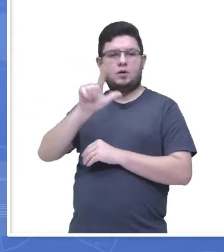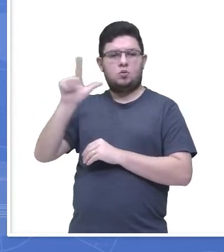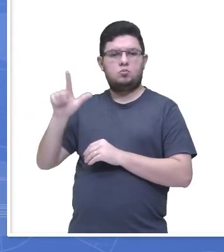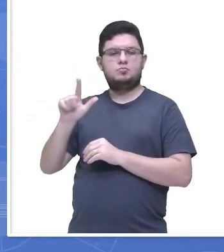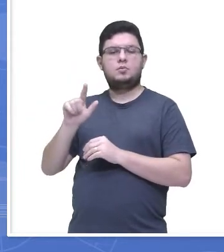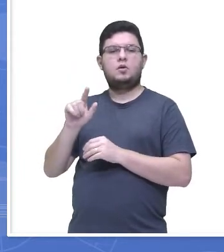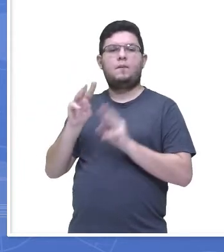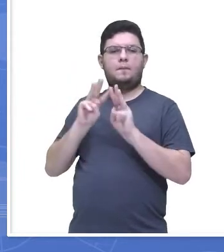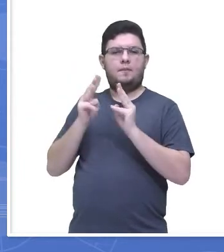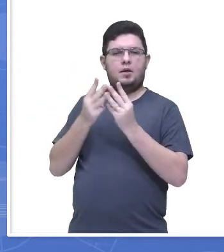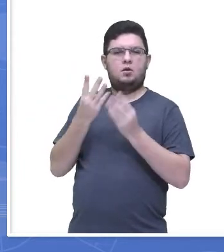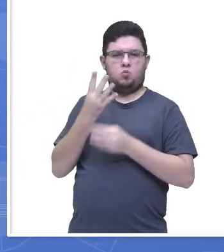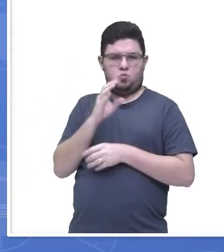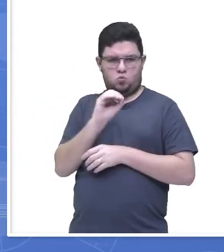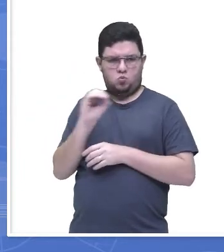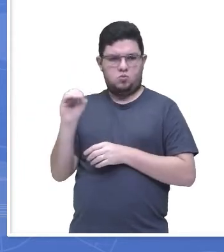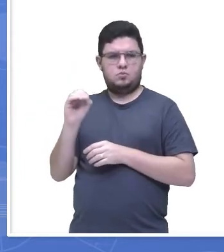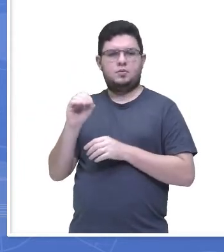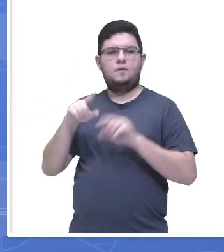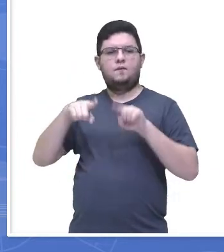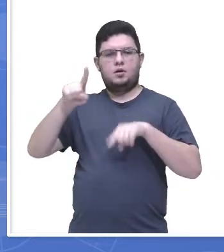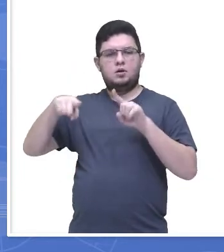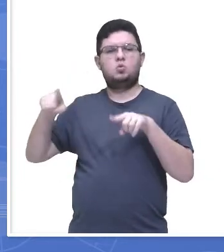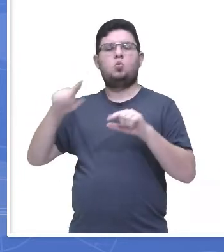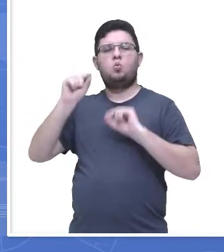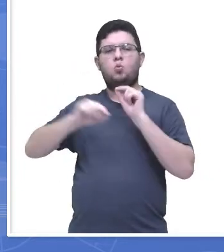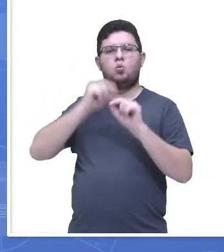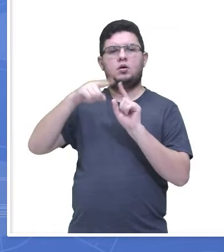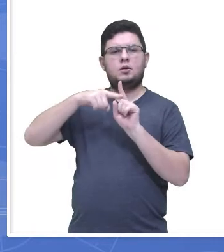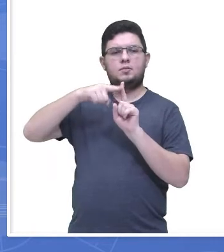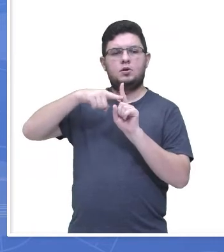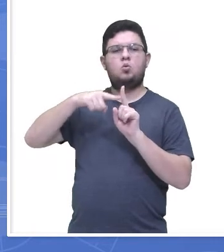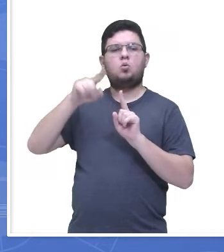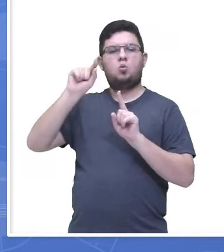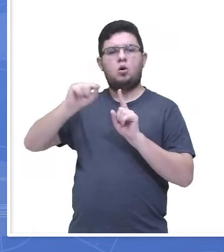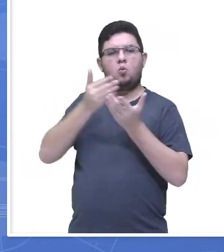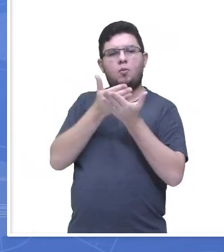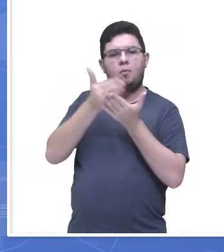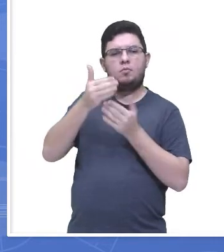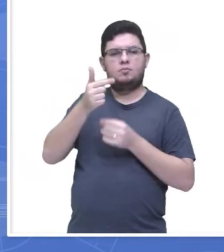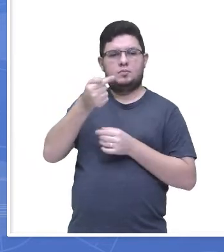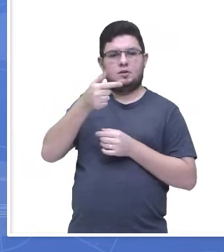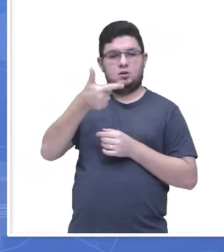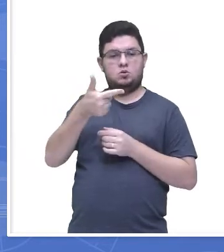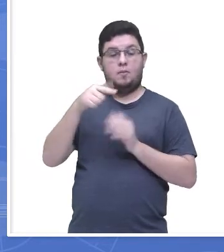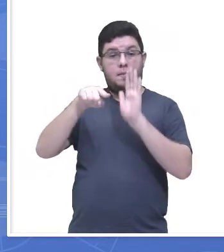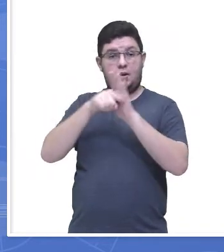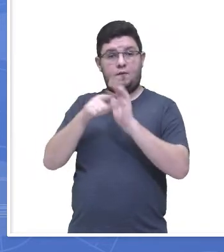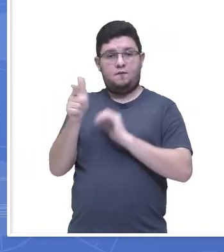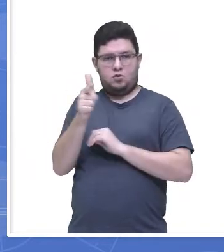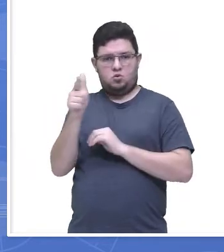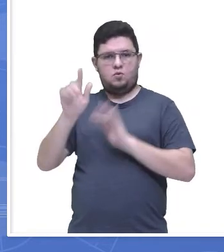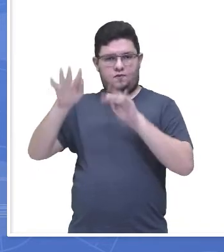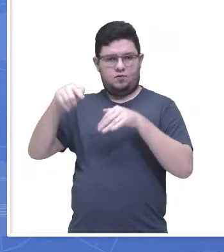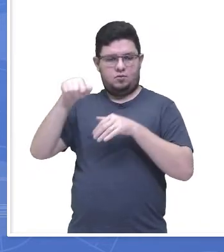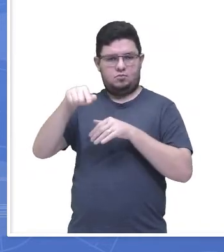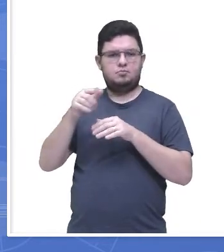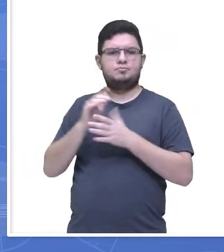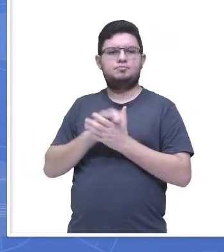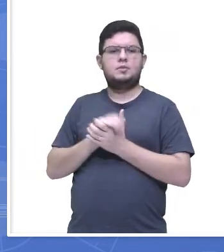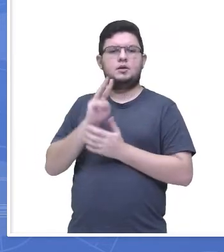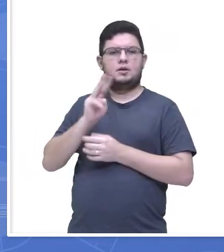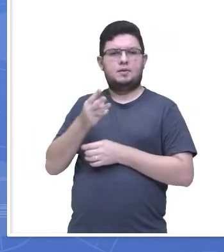não é verdade? Vamos conhecer qual era a questão? Olha só, questão 11. Um corpo de massa 400 gramas e temperatura